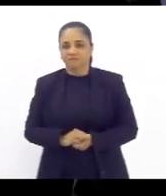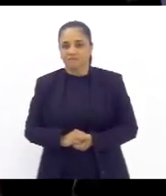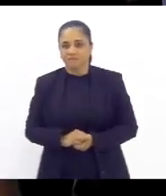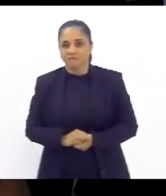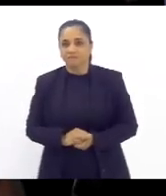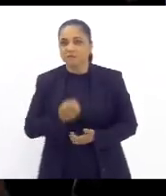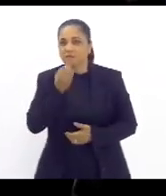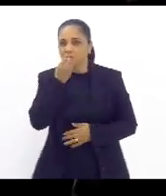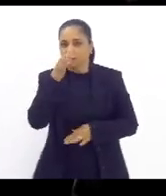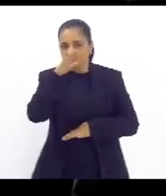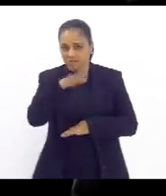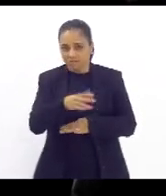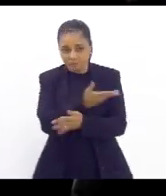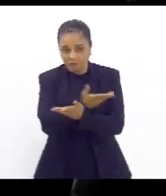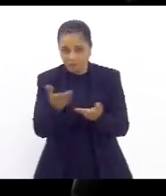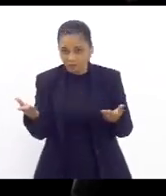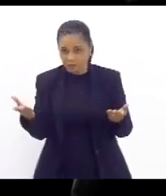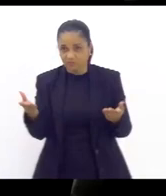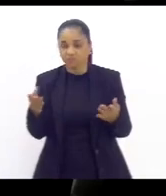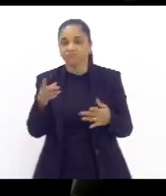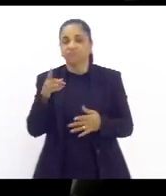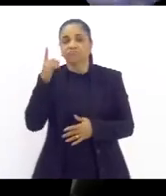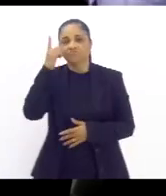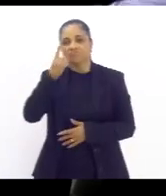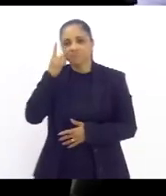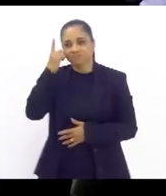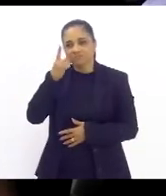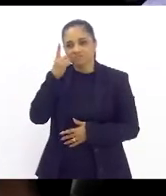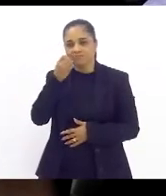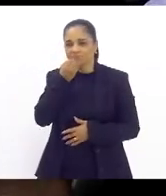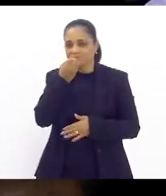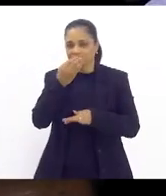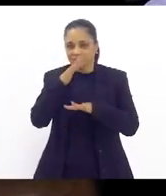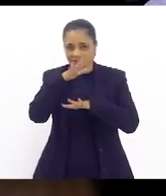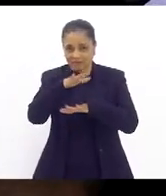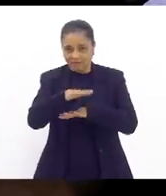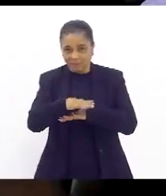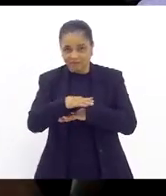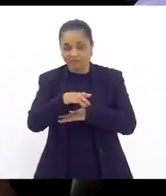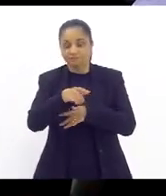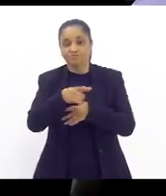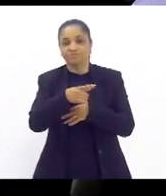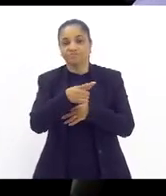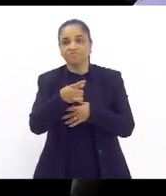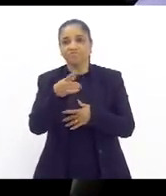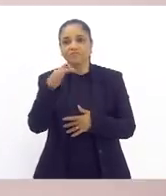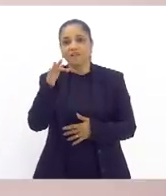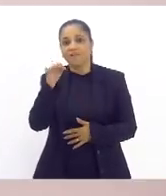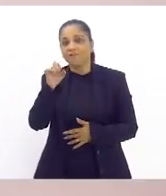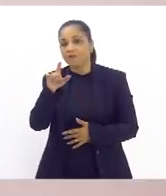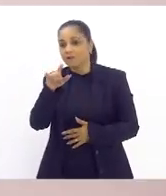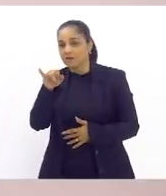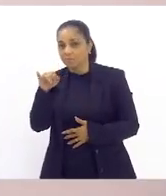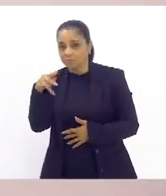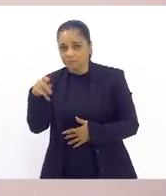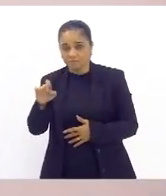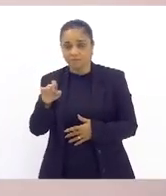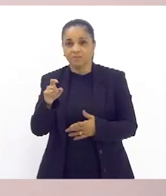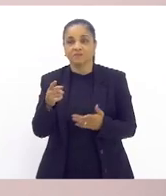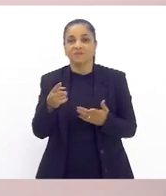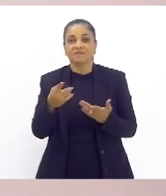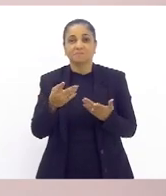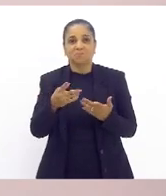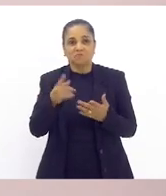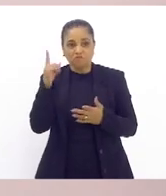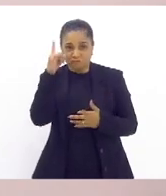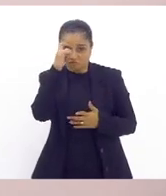Boa tarde a todos boa tarde Deputado Felipe fica até difícil né Depois dessa